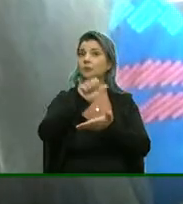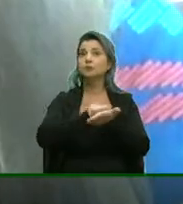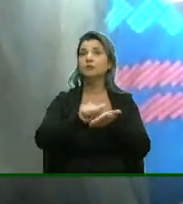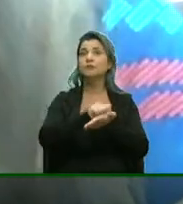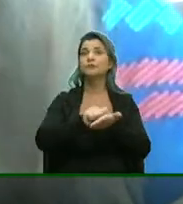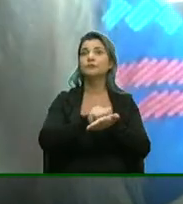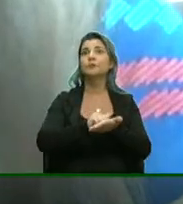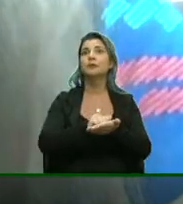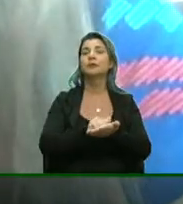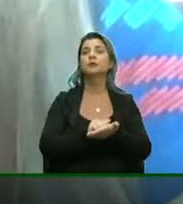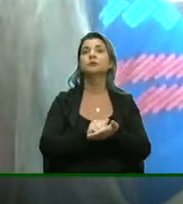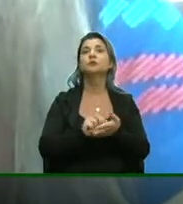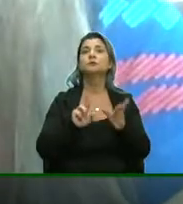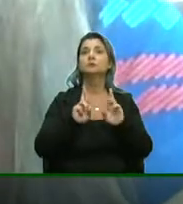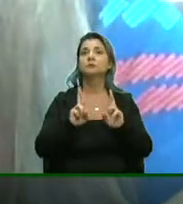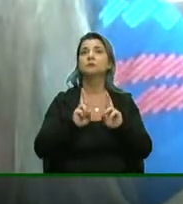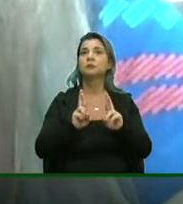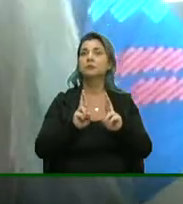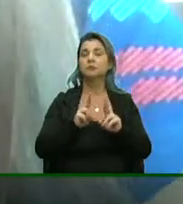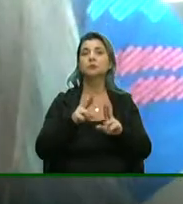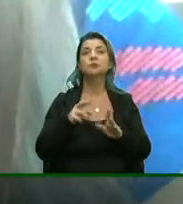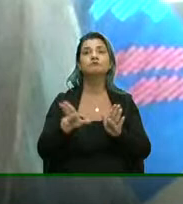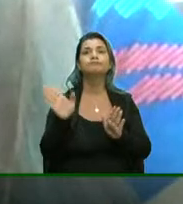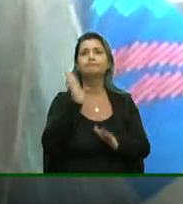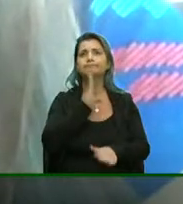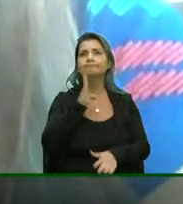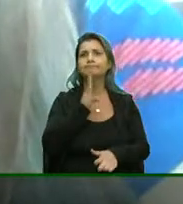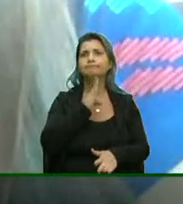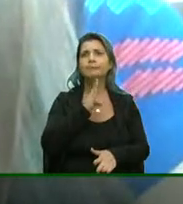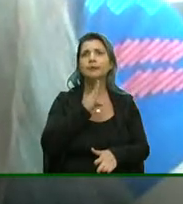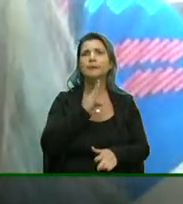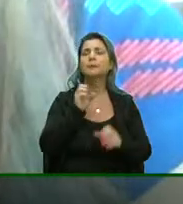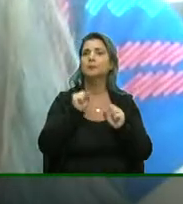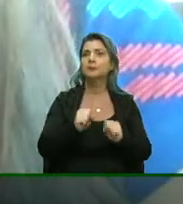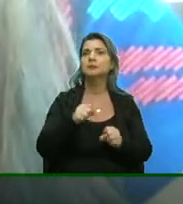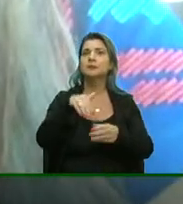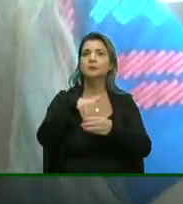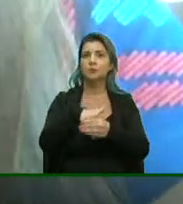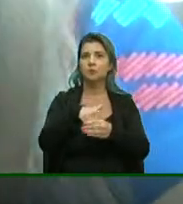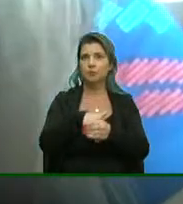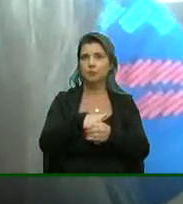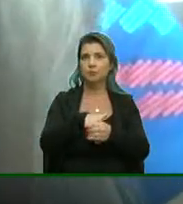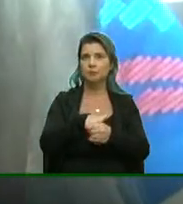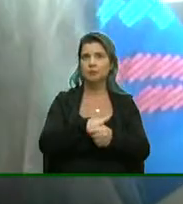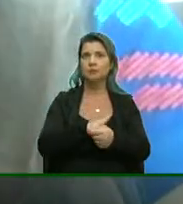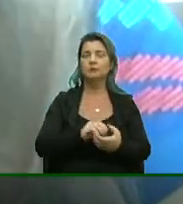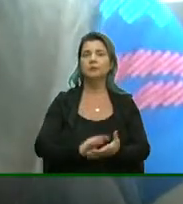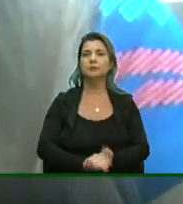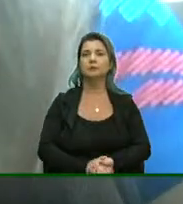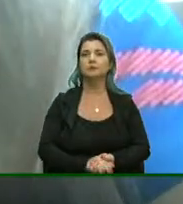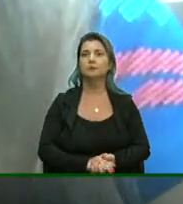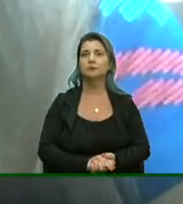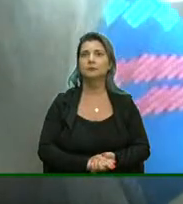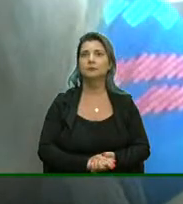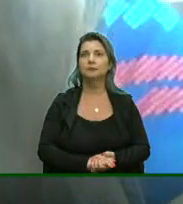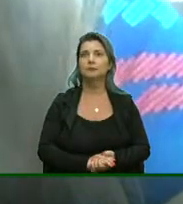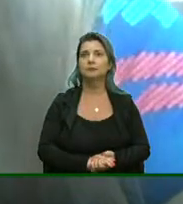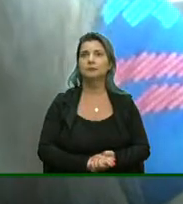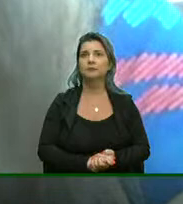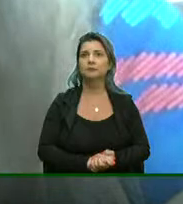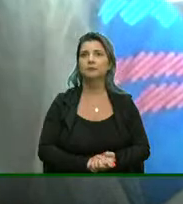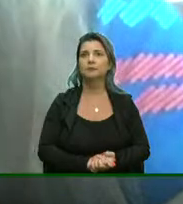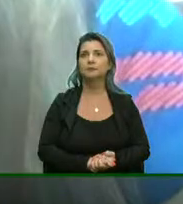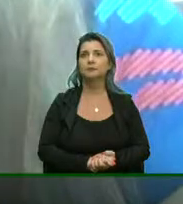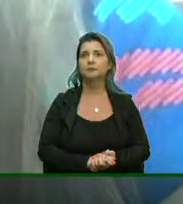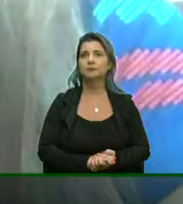hoje votando. E eu espero que o quanto antes a gente possa votar em plenário, mesmo que seja de forma híbrida, como estávamos fazendo no